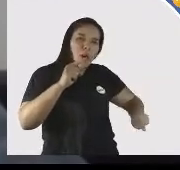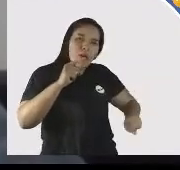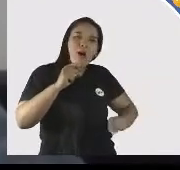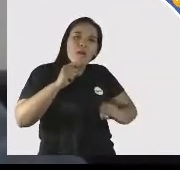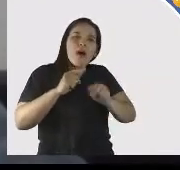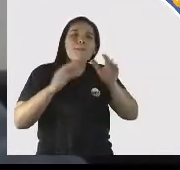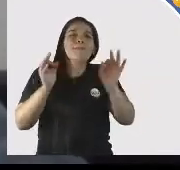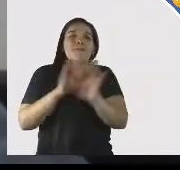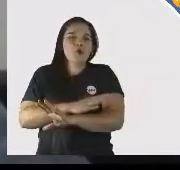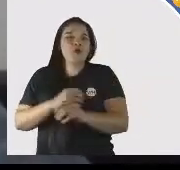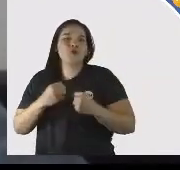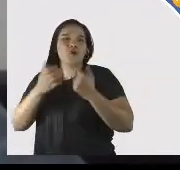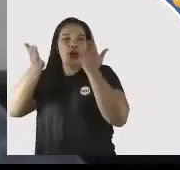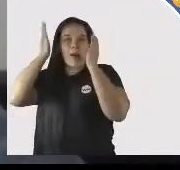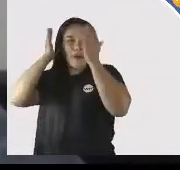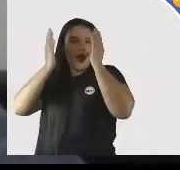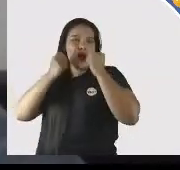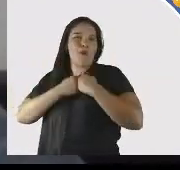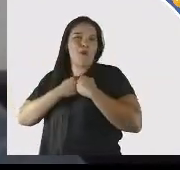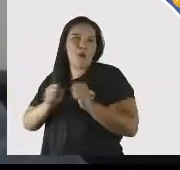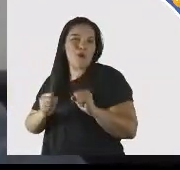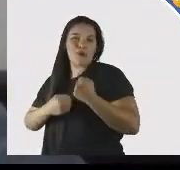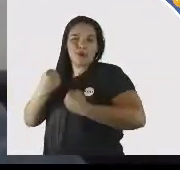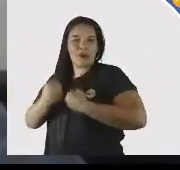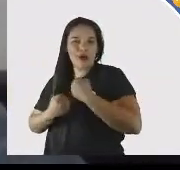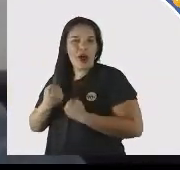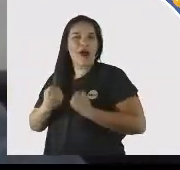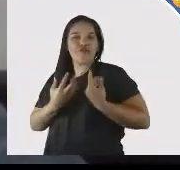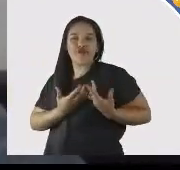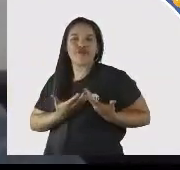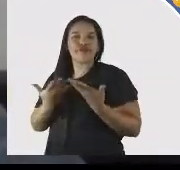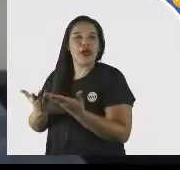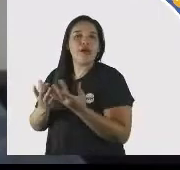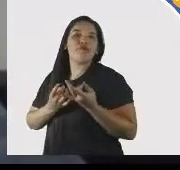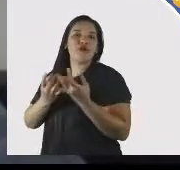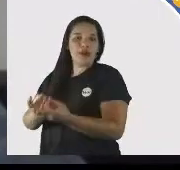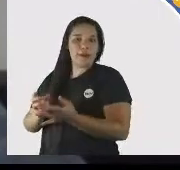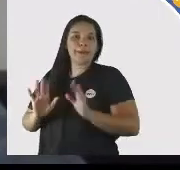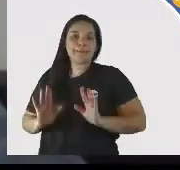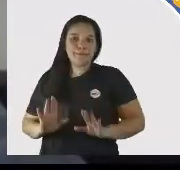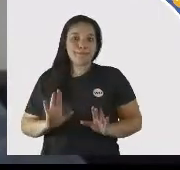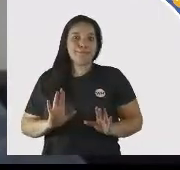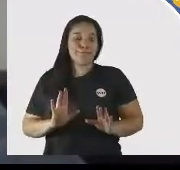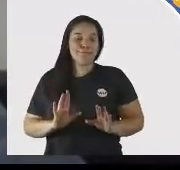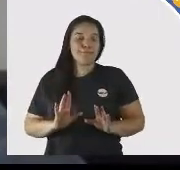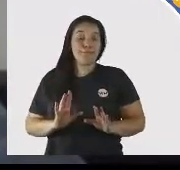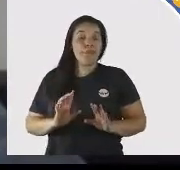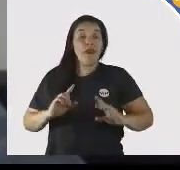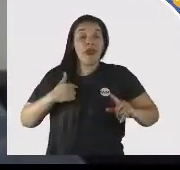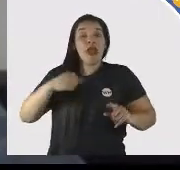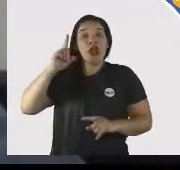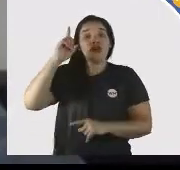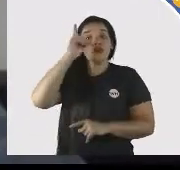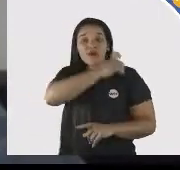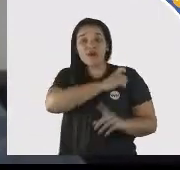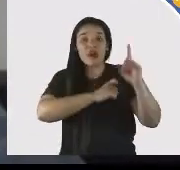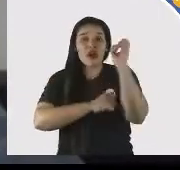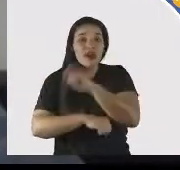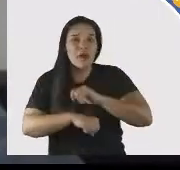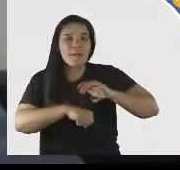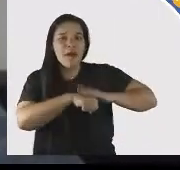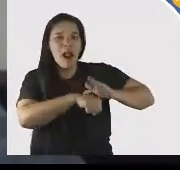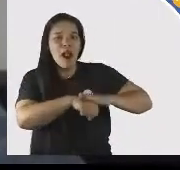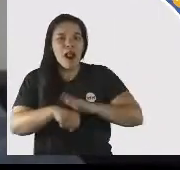abastecimento de peças é especial semicondutores que tem feito com que a gente tem aí dificuldades de manter a produção